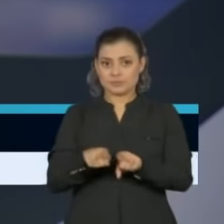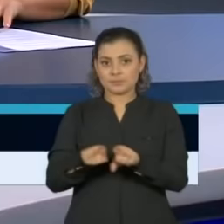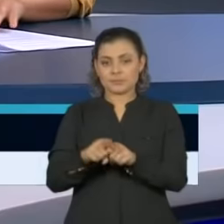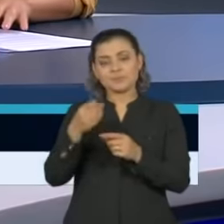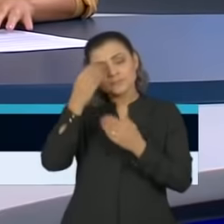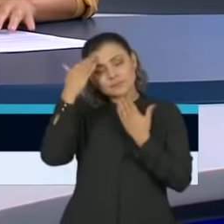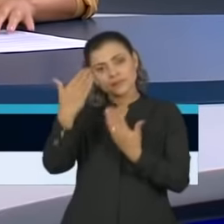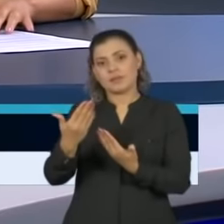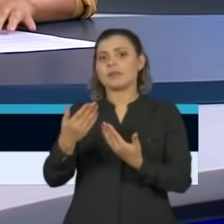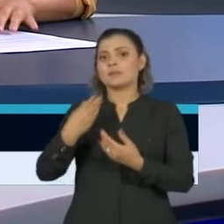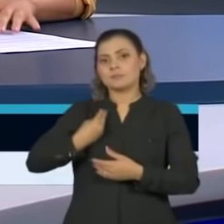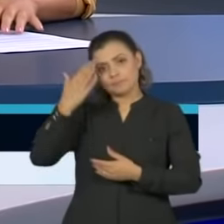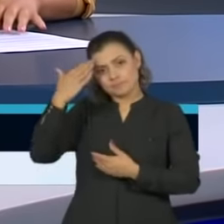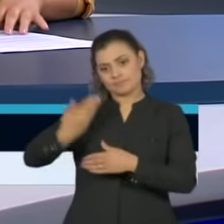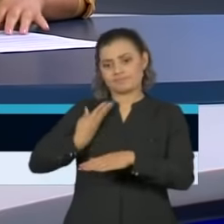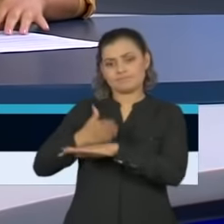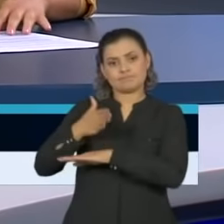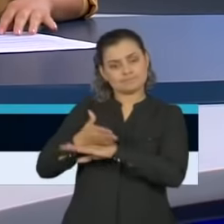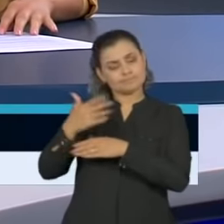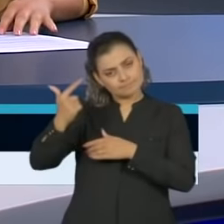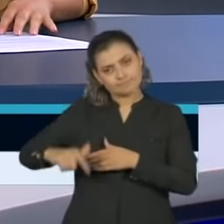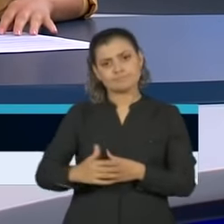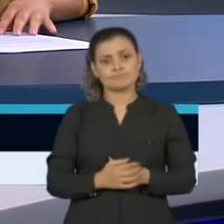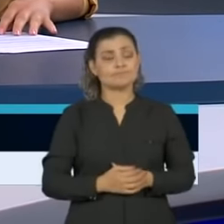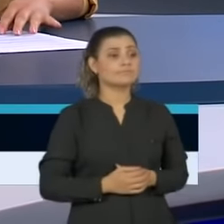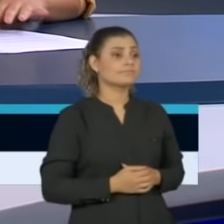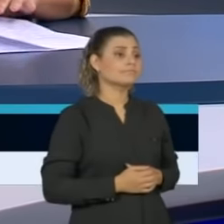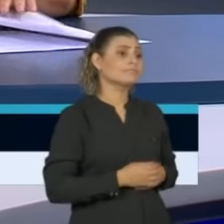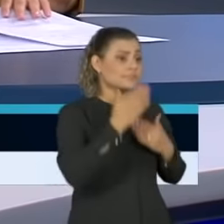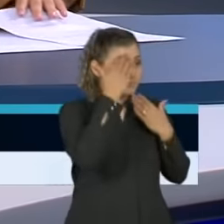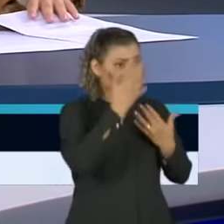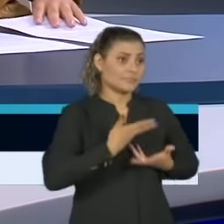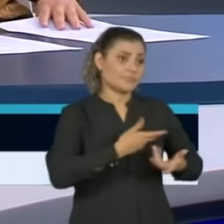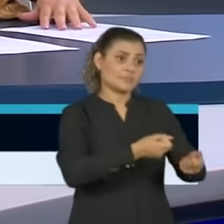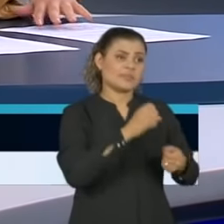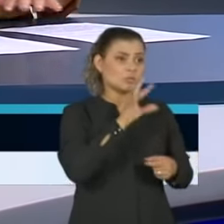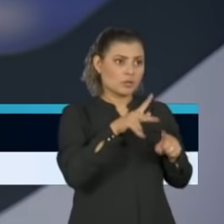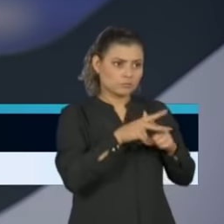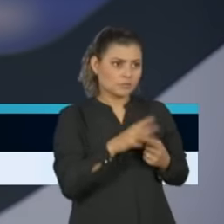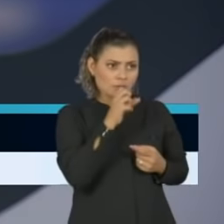doutor. Obrigada pela participação mais uma vez. Obrigado por ter me convidado. Só queria fazer uma correção.